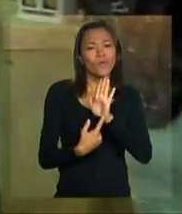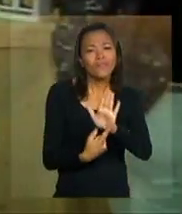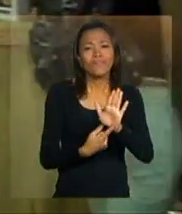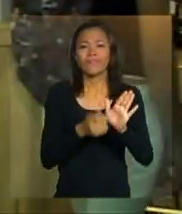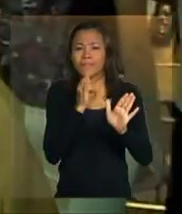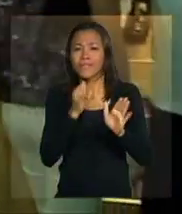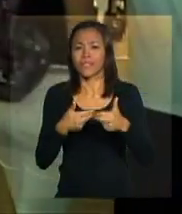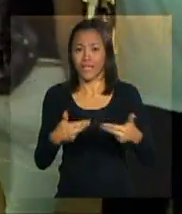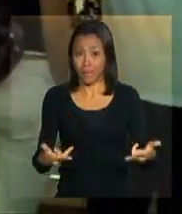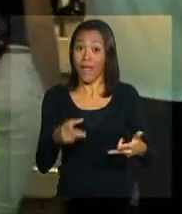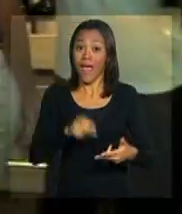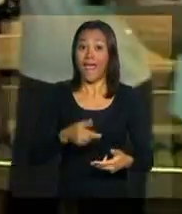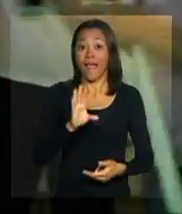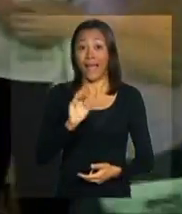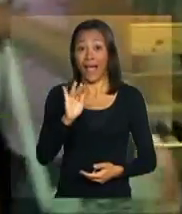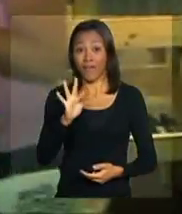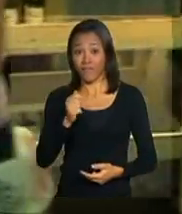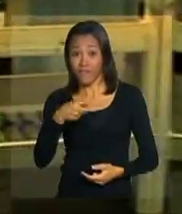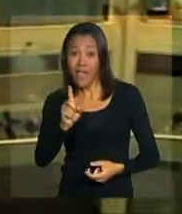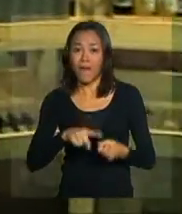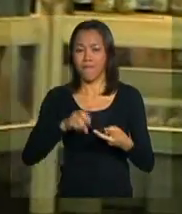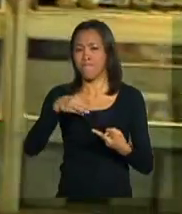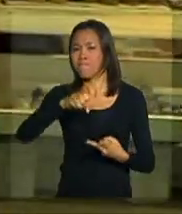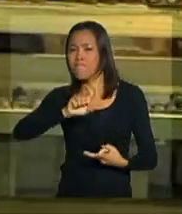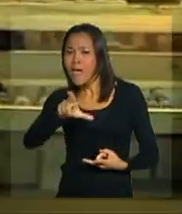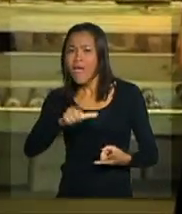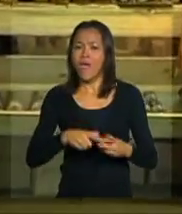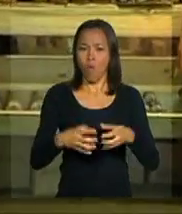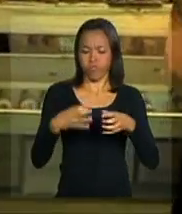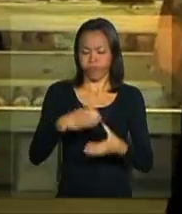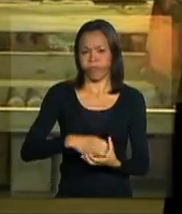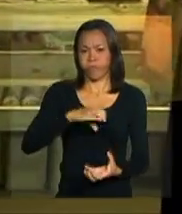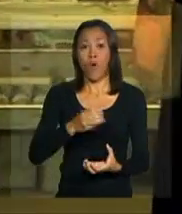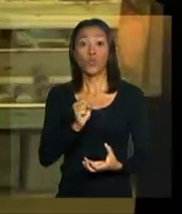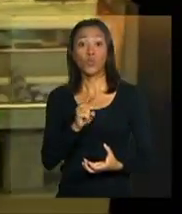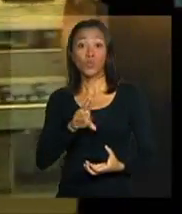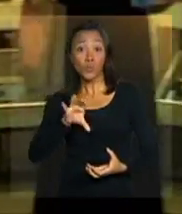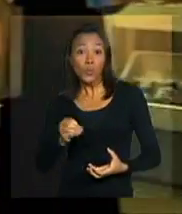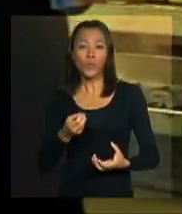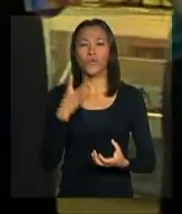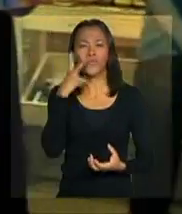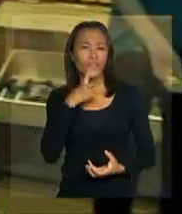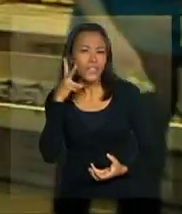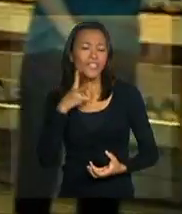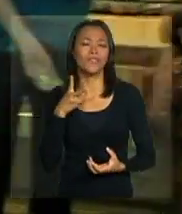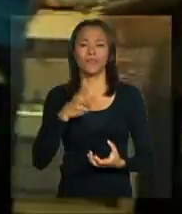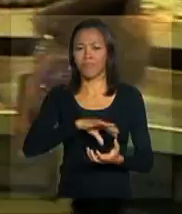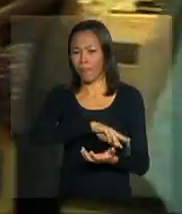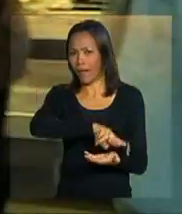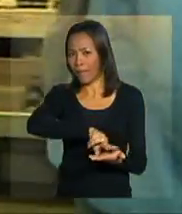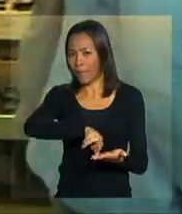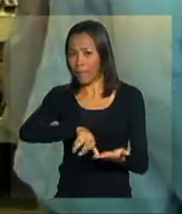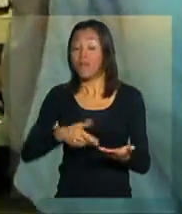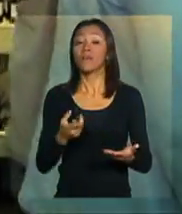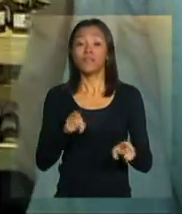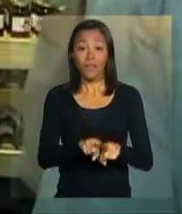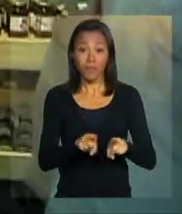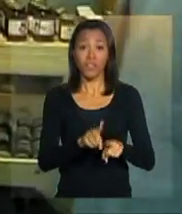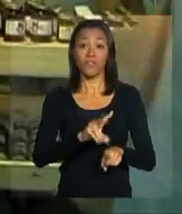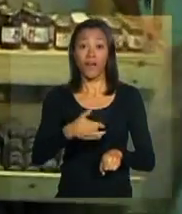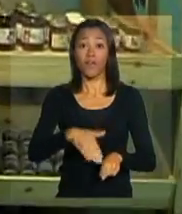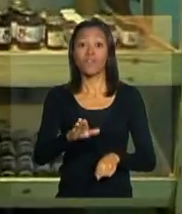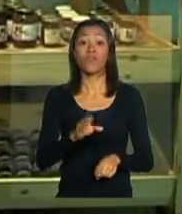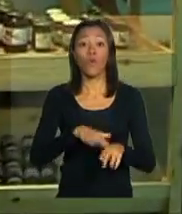dessa diversidade. São cafés, mel, compotas, sucos, vinhos. E também nós vamos conversar aqui com